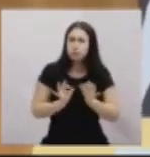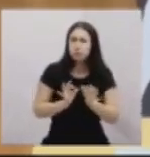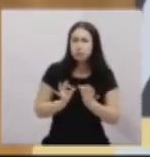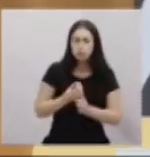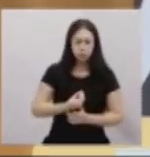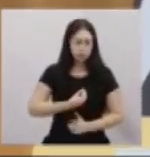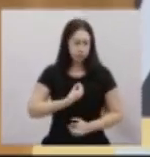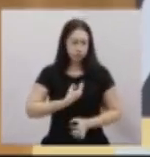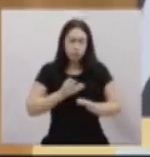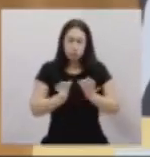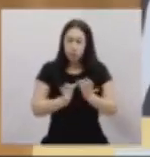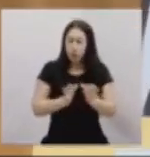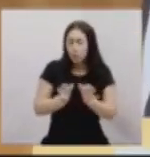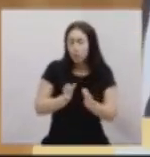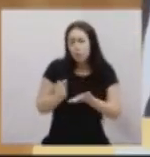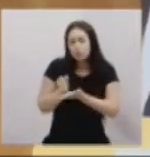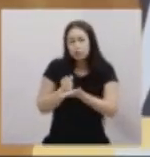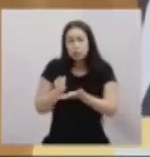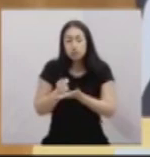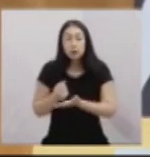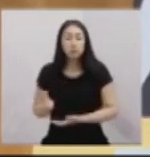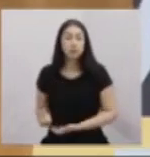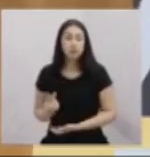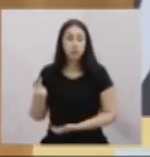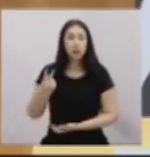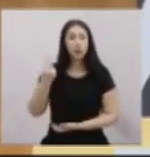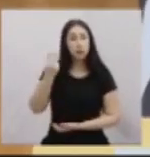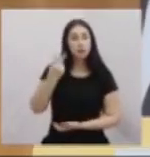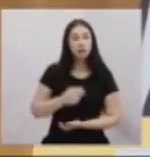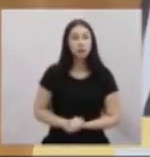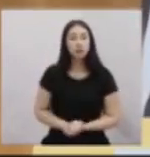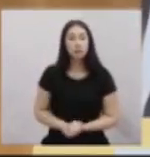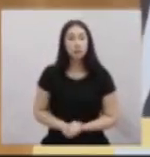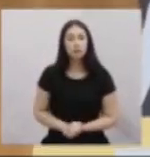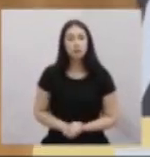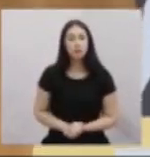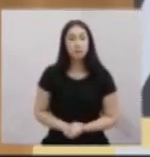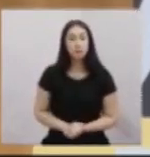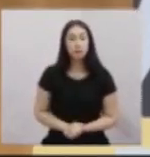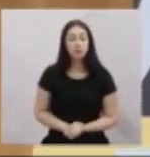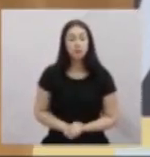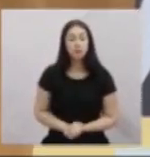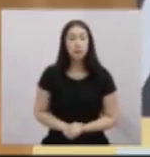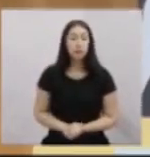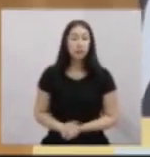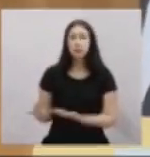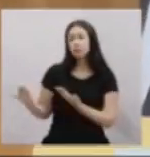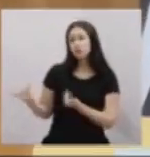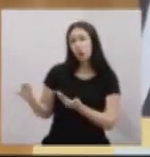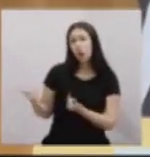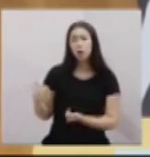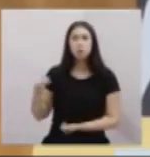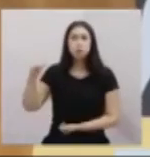próprios princípios, o seu caráter. Os jovens, os adultos,